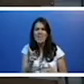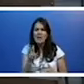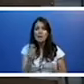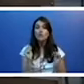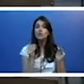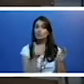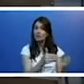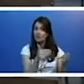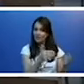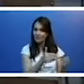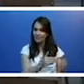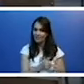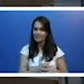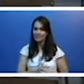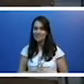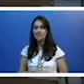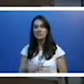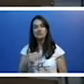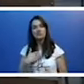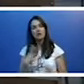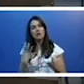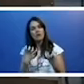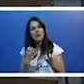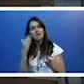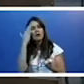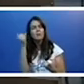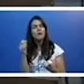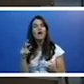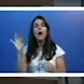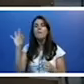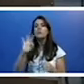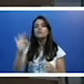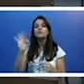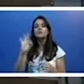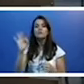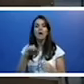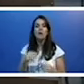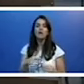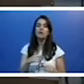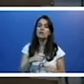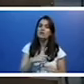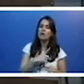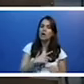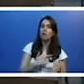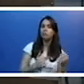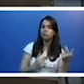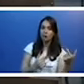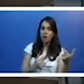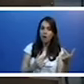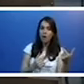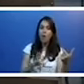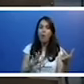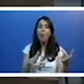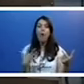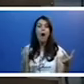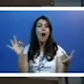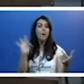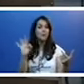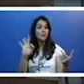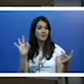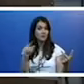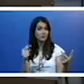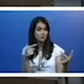ok? Se eu quero determinar a porcentagem, tem um tanto. Qual que é a porcentagem disso? Sempre vai